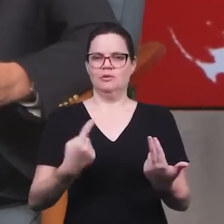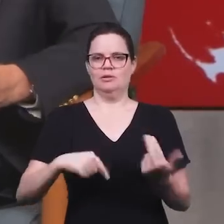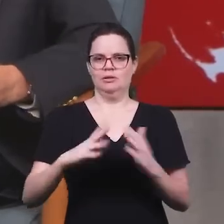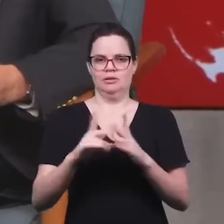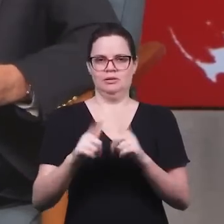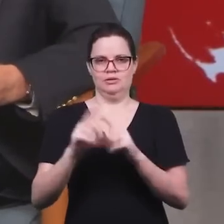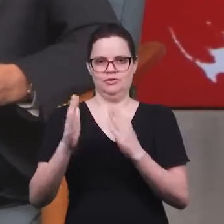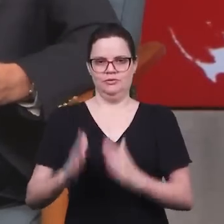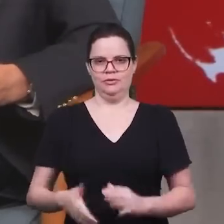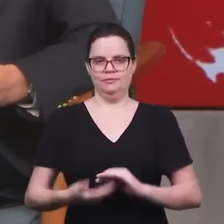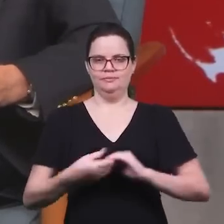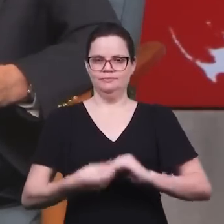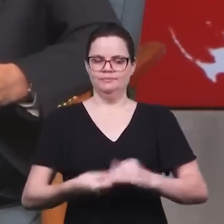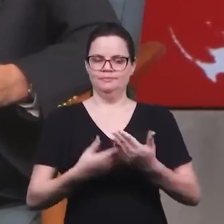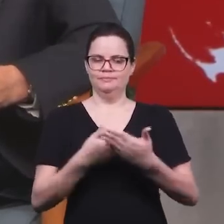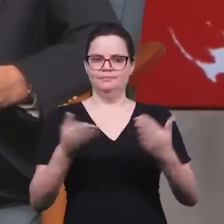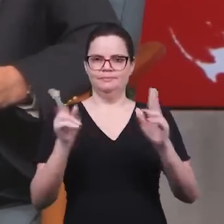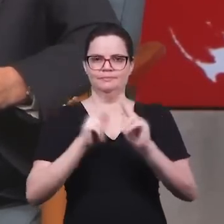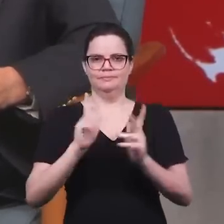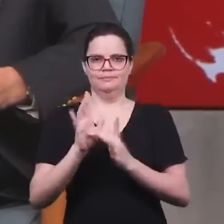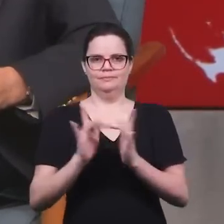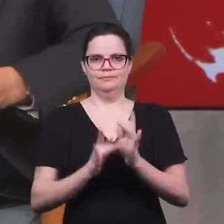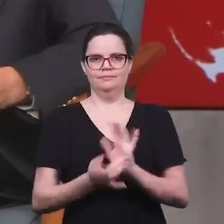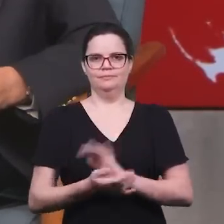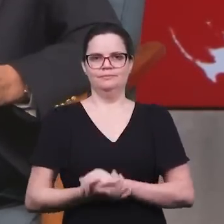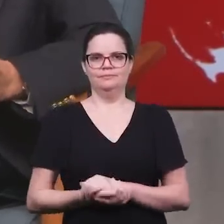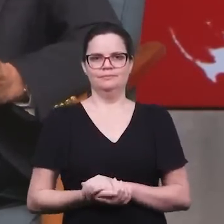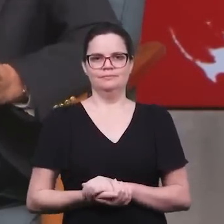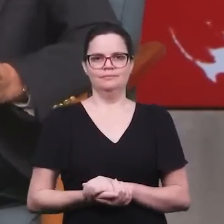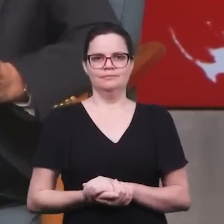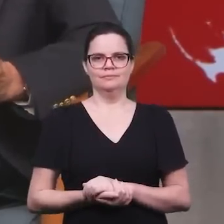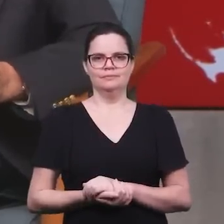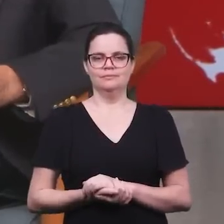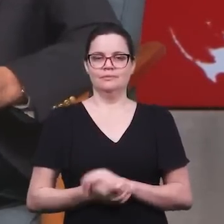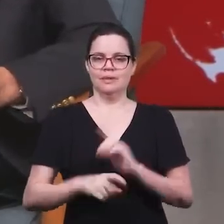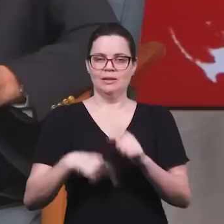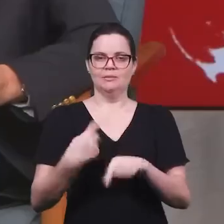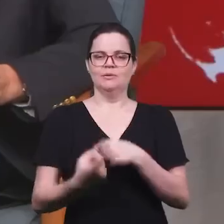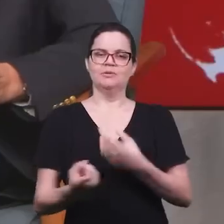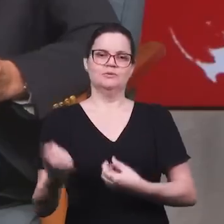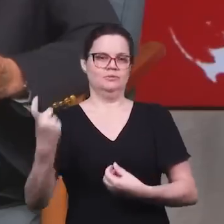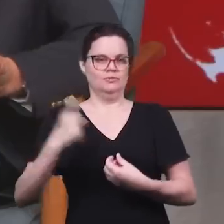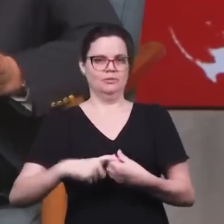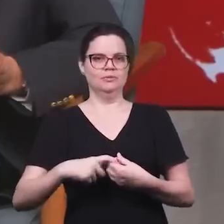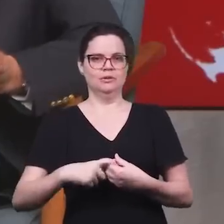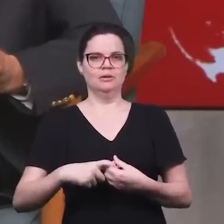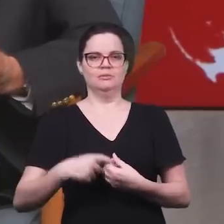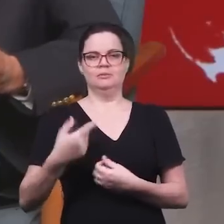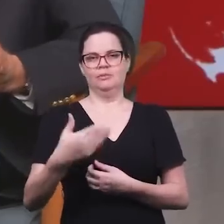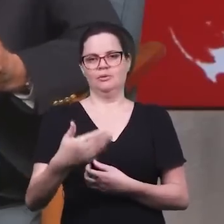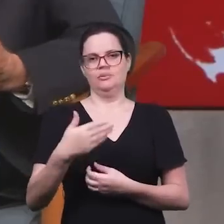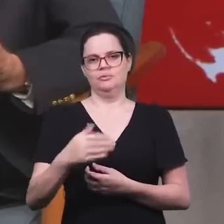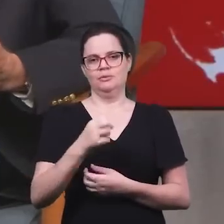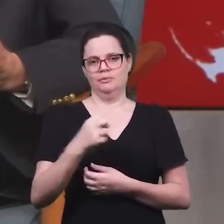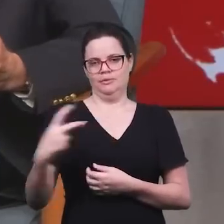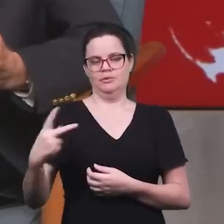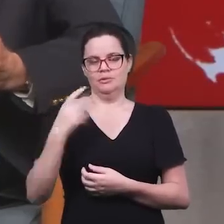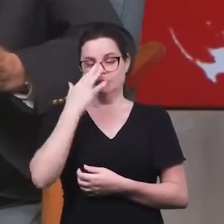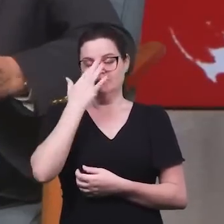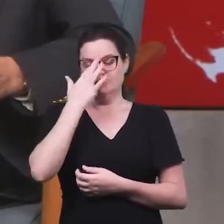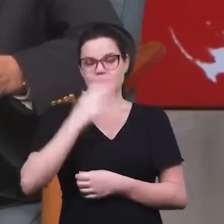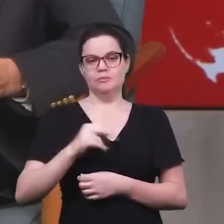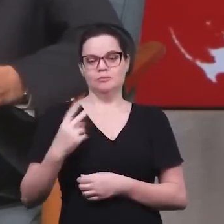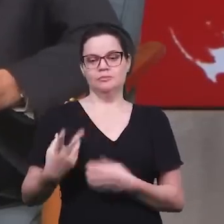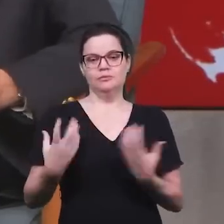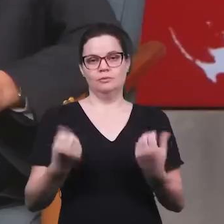A todos a paz do Senhor. Nós voltamos no próximo episódio, vamos